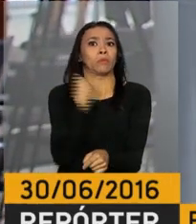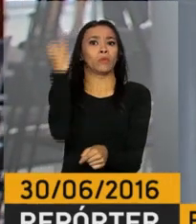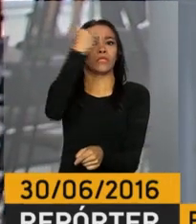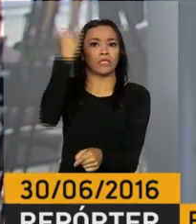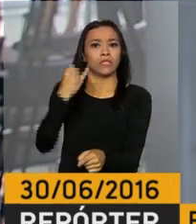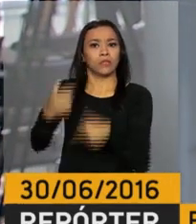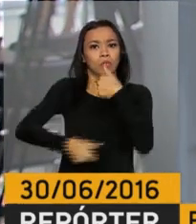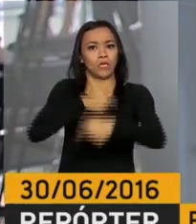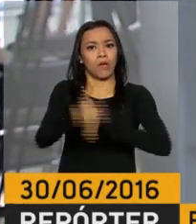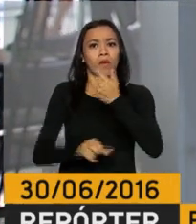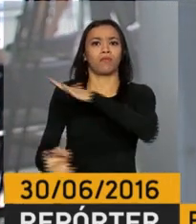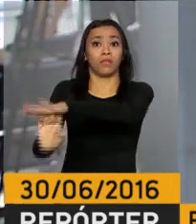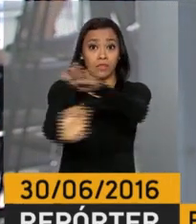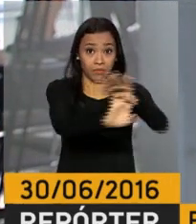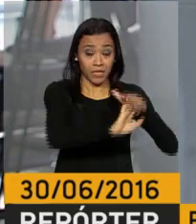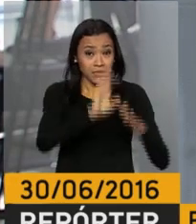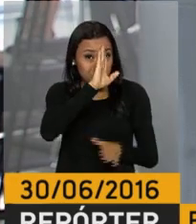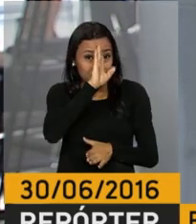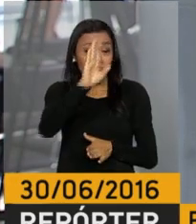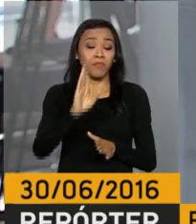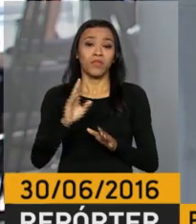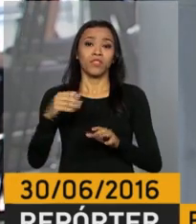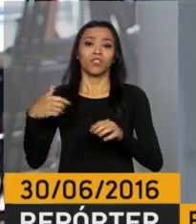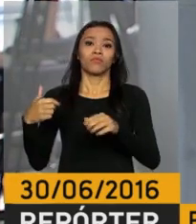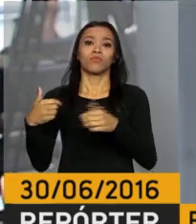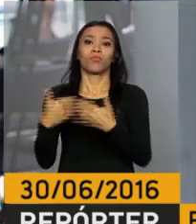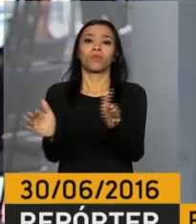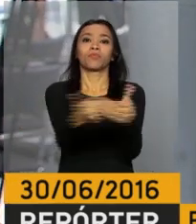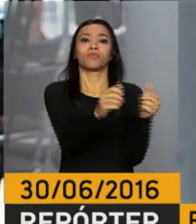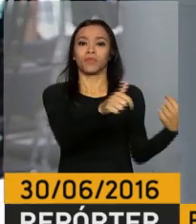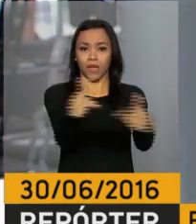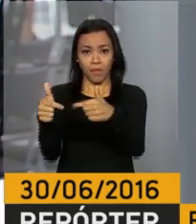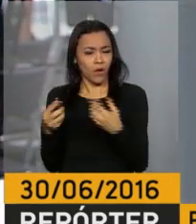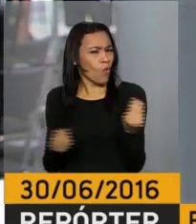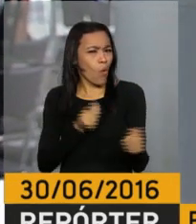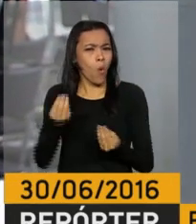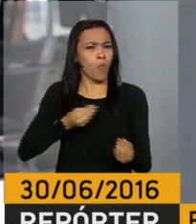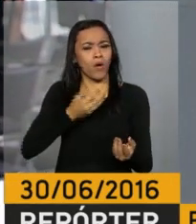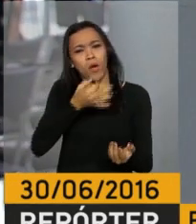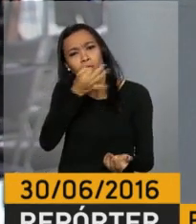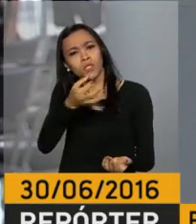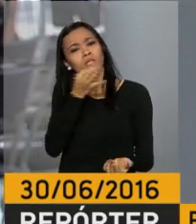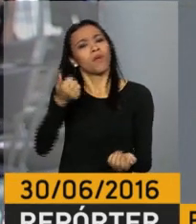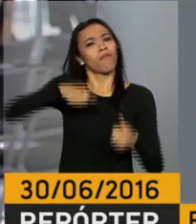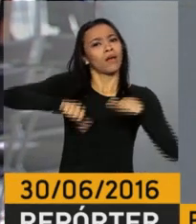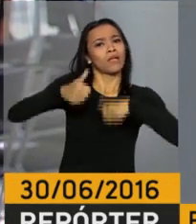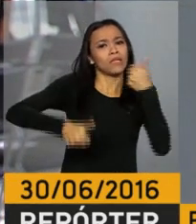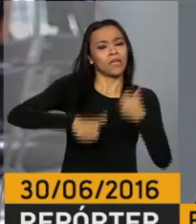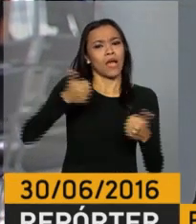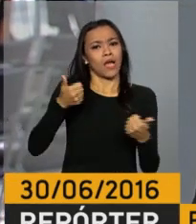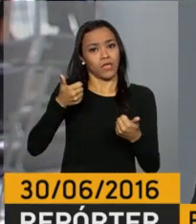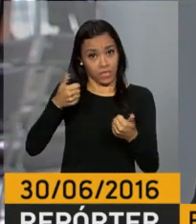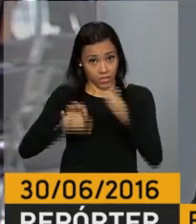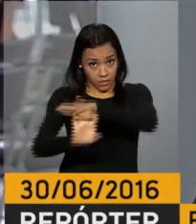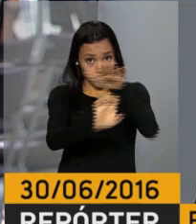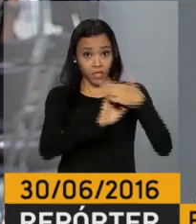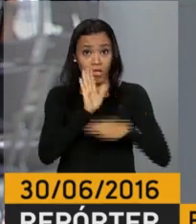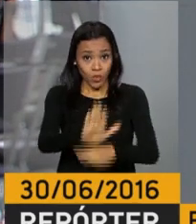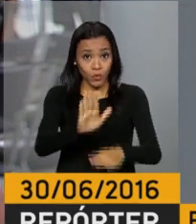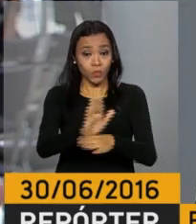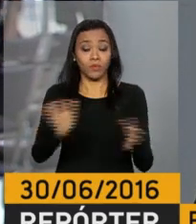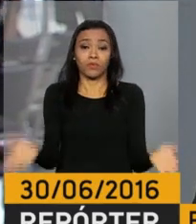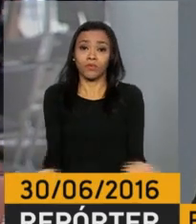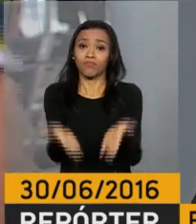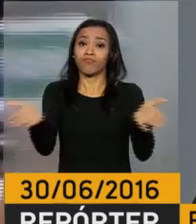aí principalmente na geração de empregos como é que o senhor avalia que estão as condições aí pro setor contribuir com esse papel importante que tá sendo